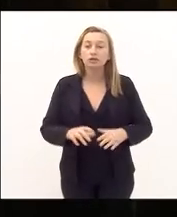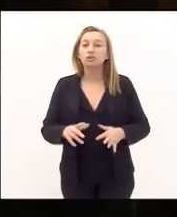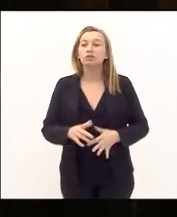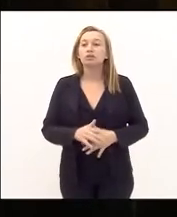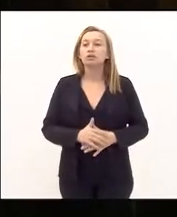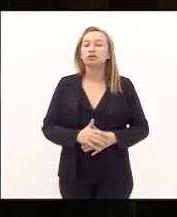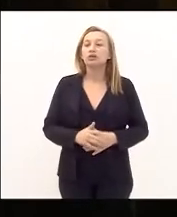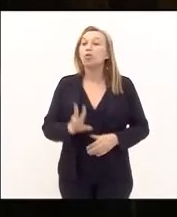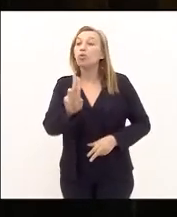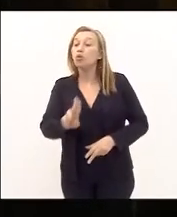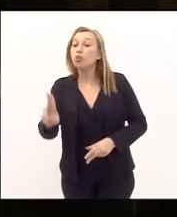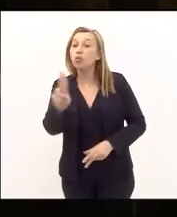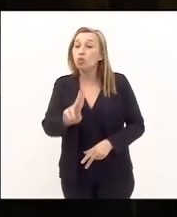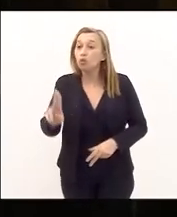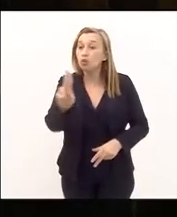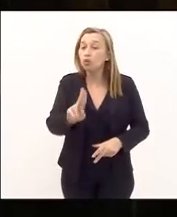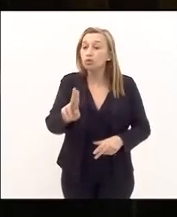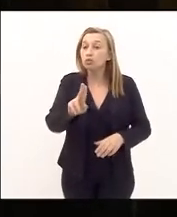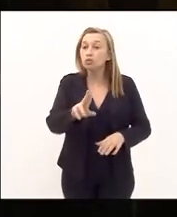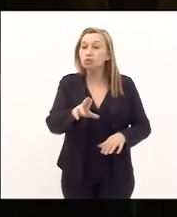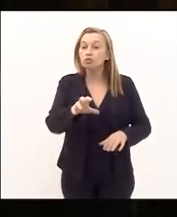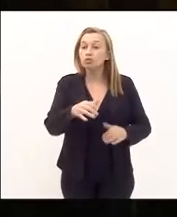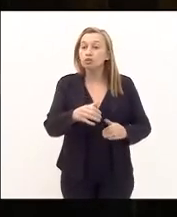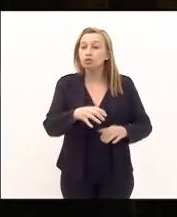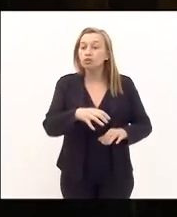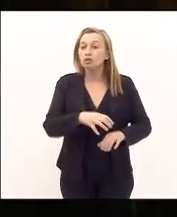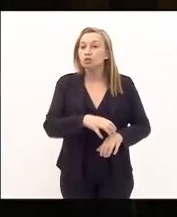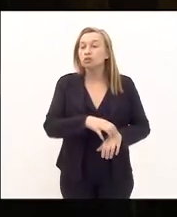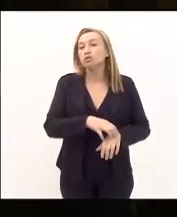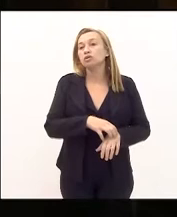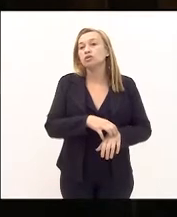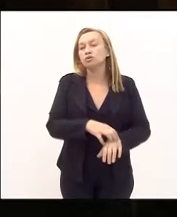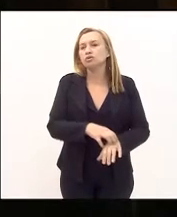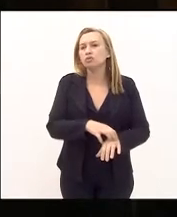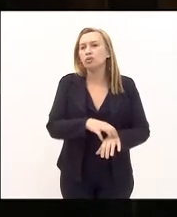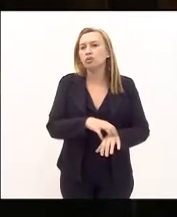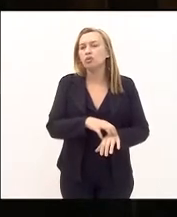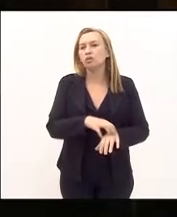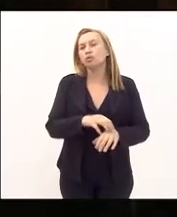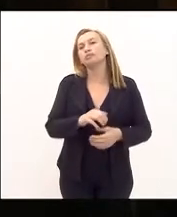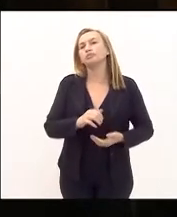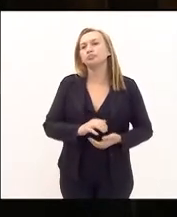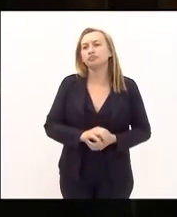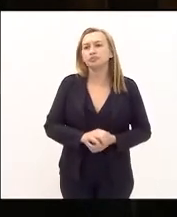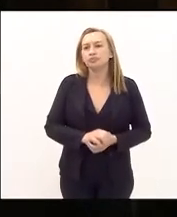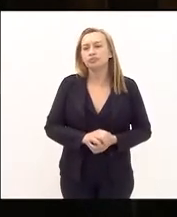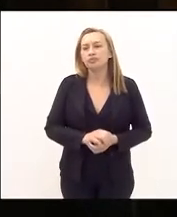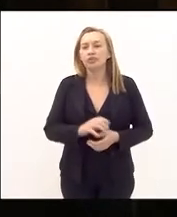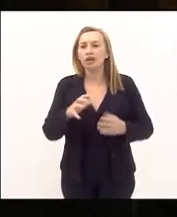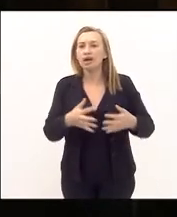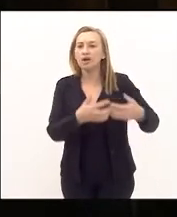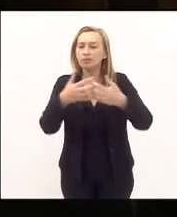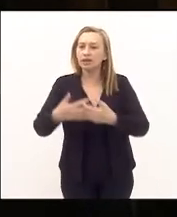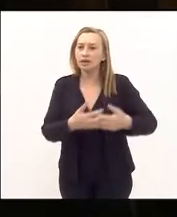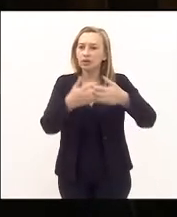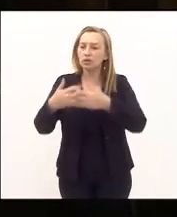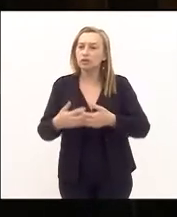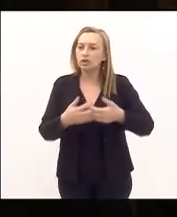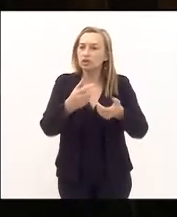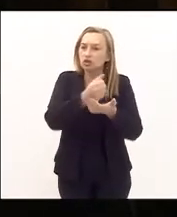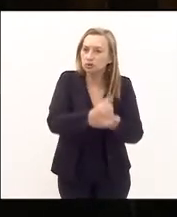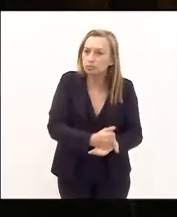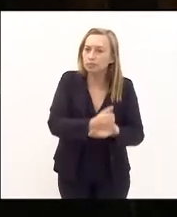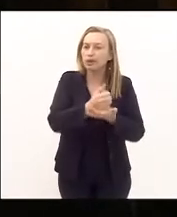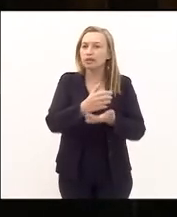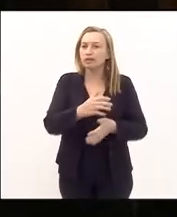exclusivamente à utilização do transporte autônomo de carga na aquisição de caminhões de peso de carga